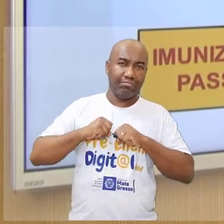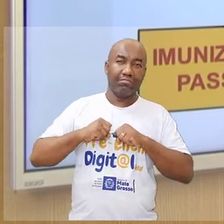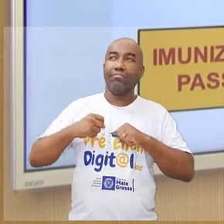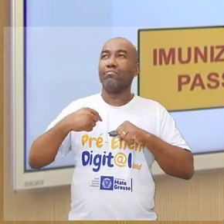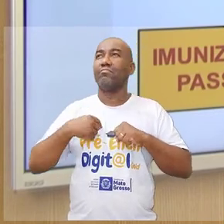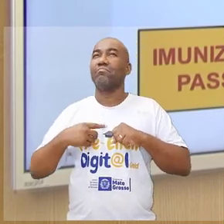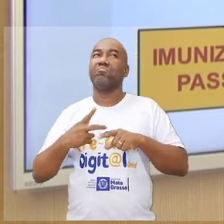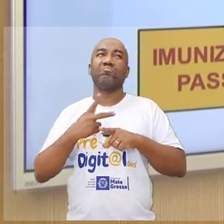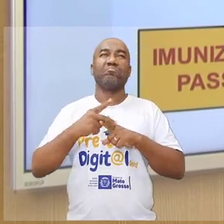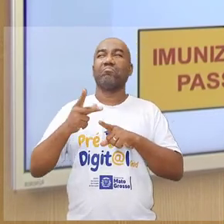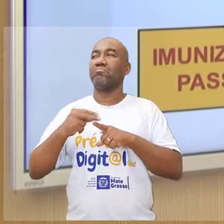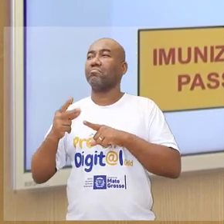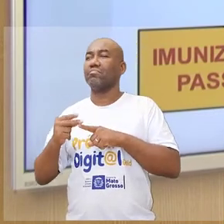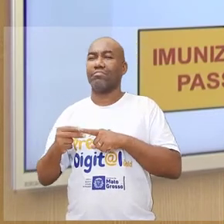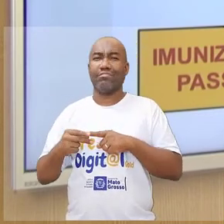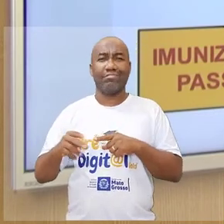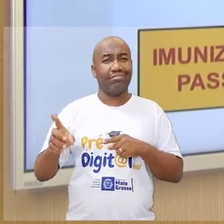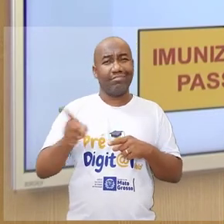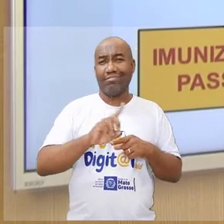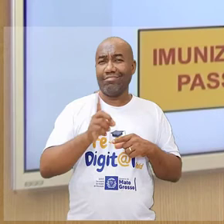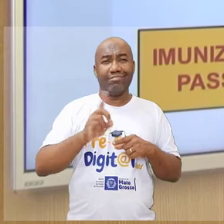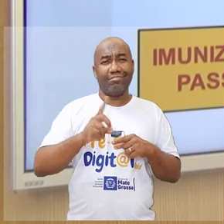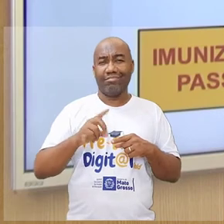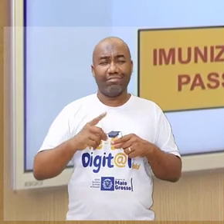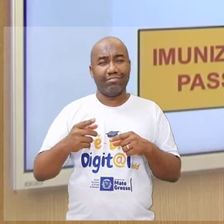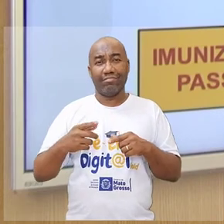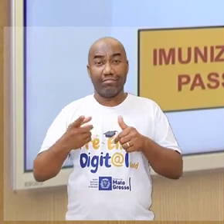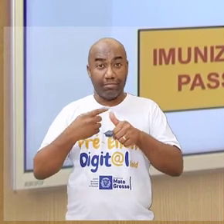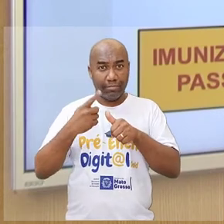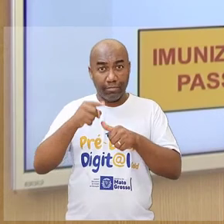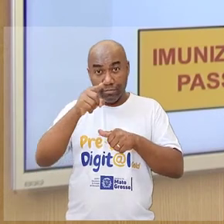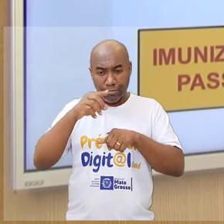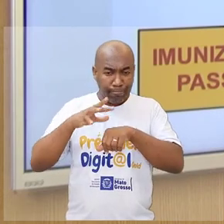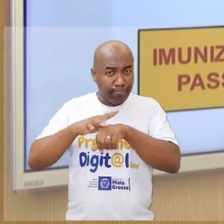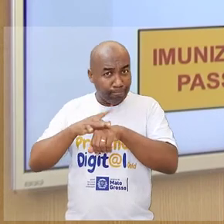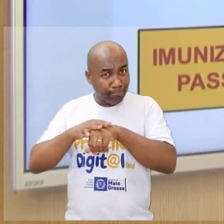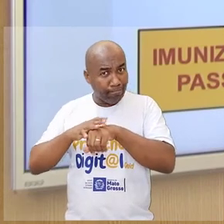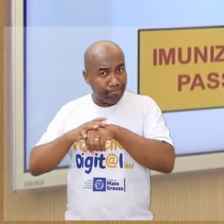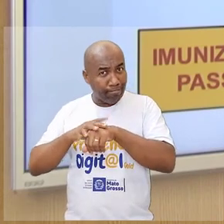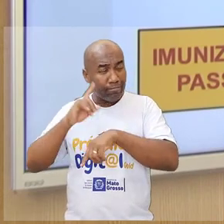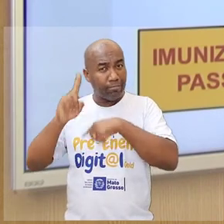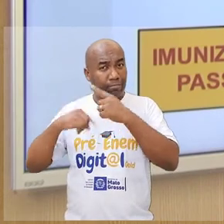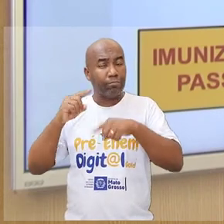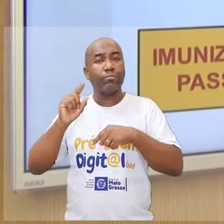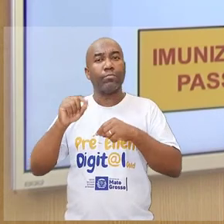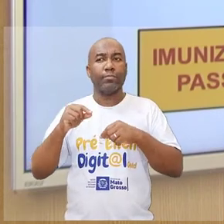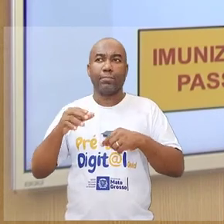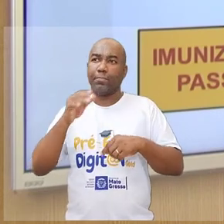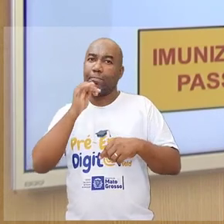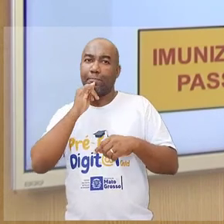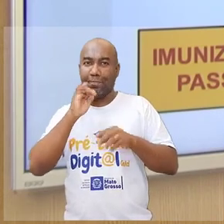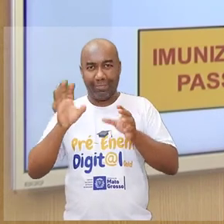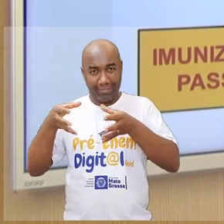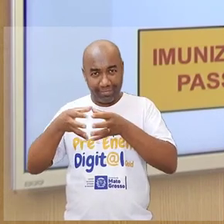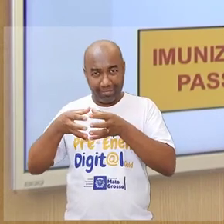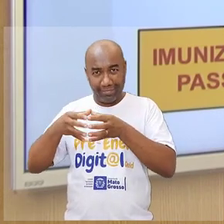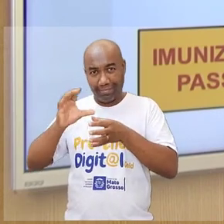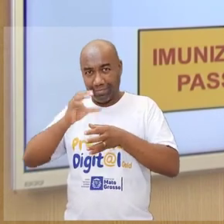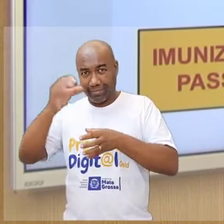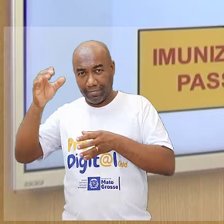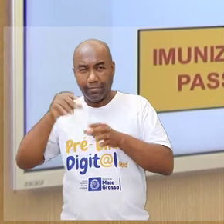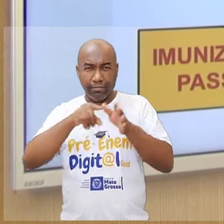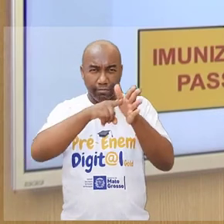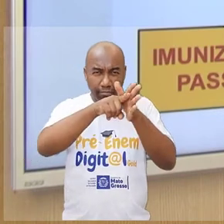estou imune, porque você vai ter ficado doente. Então o que que a ciência aprendeu? Aprendeu que nós podemos